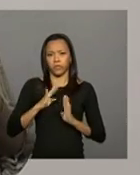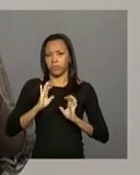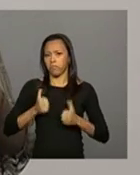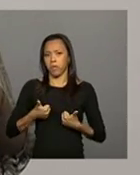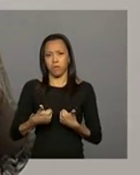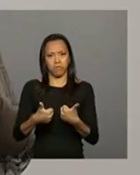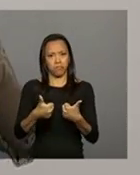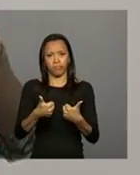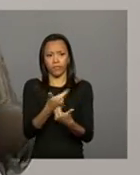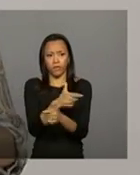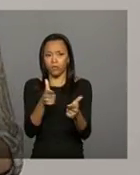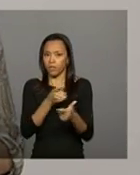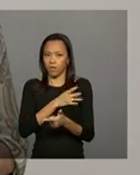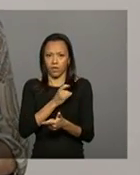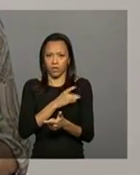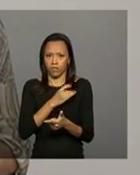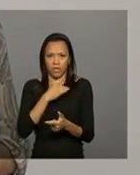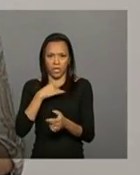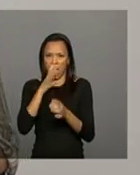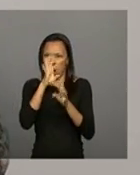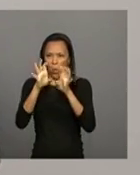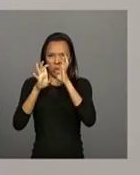sem medo e sem ofensa.